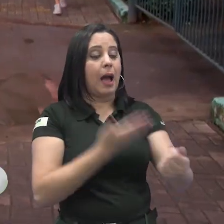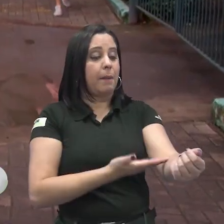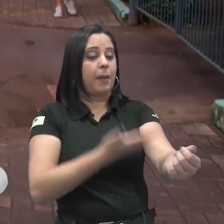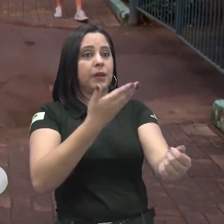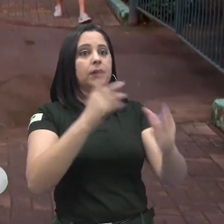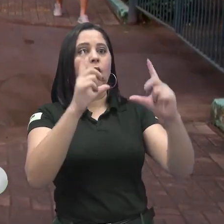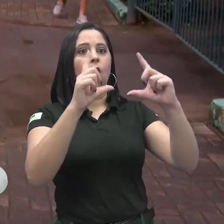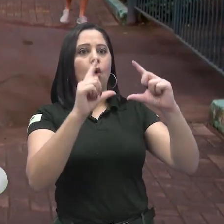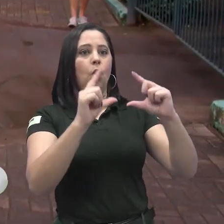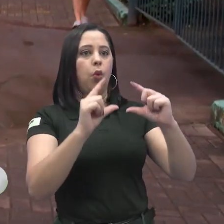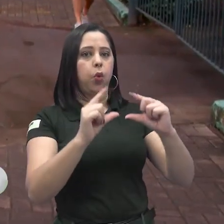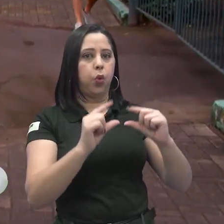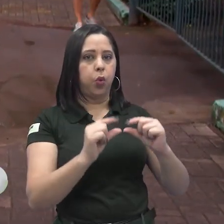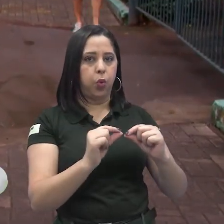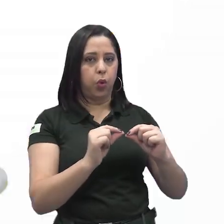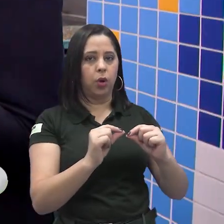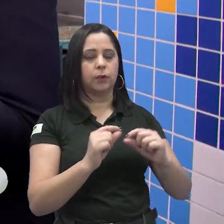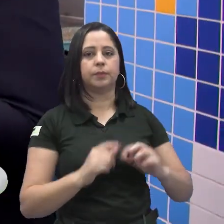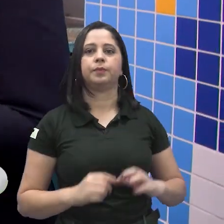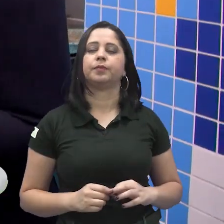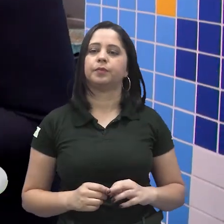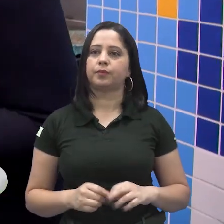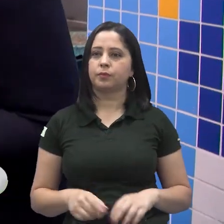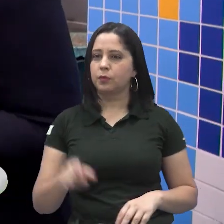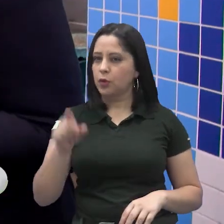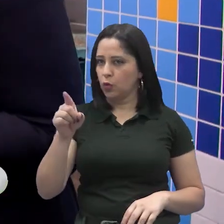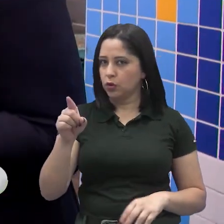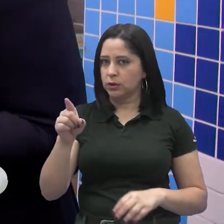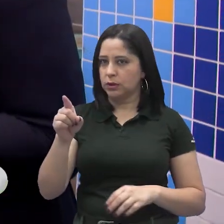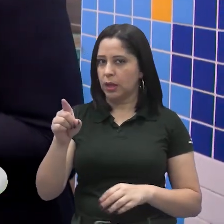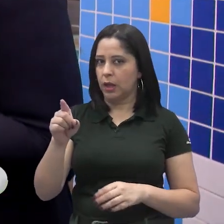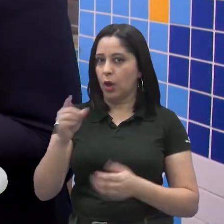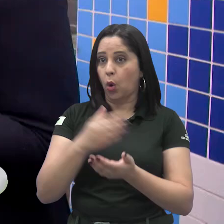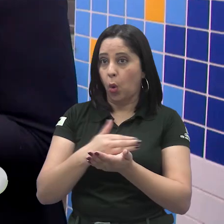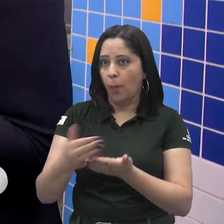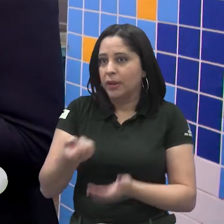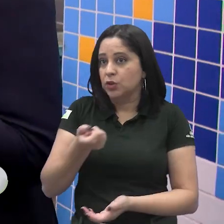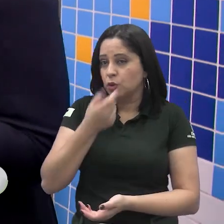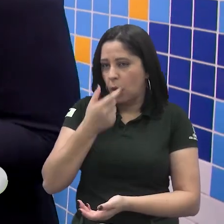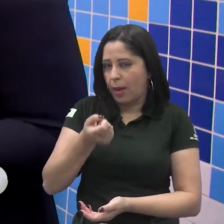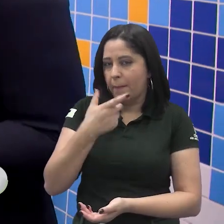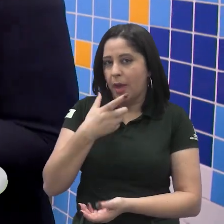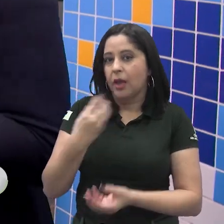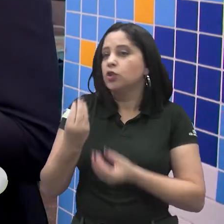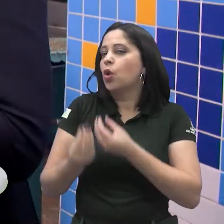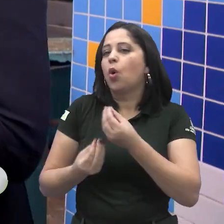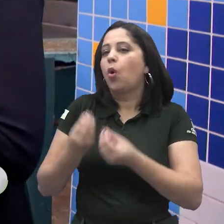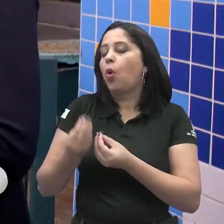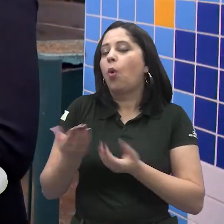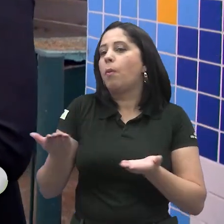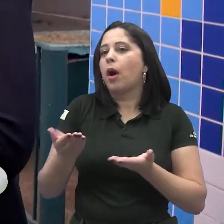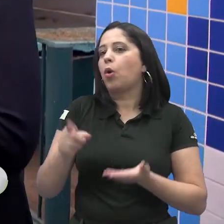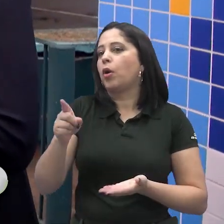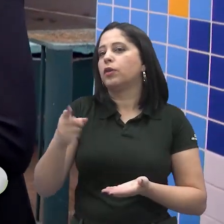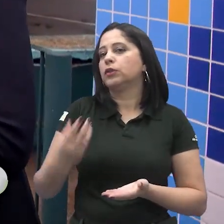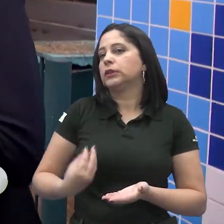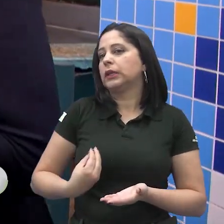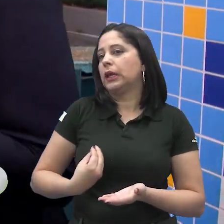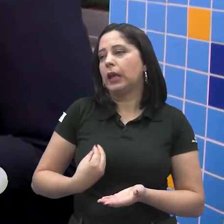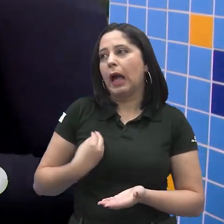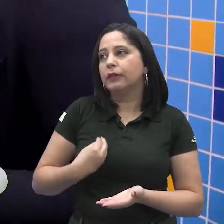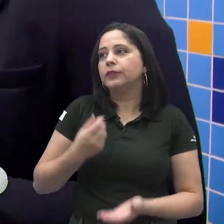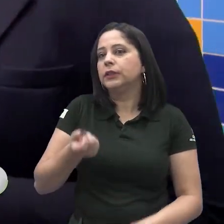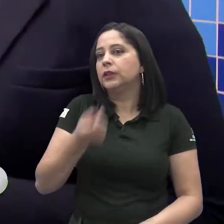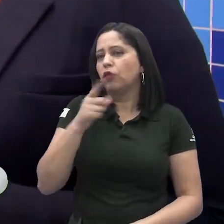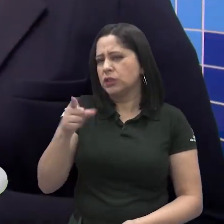minha tensão, né, que eu tava. Você começou a usar remédio também, né? Como é que é a sua rotina de remédio, além dos exercícios? O que você